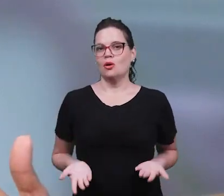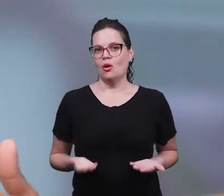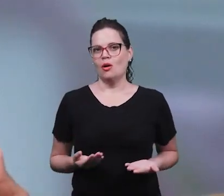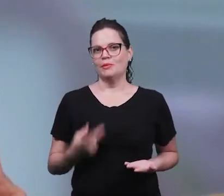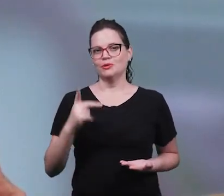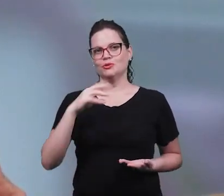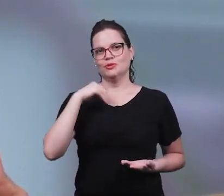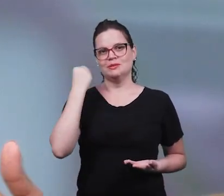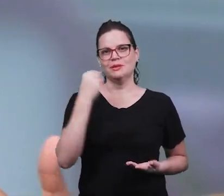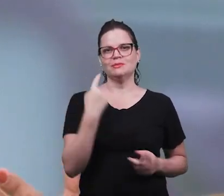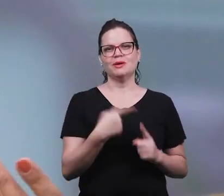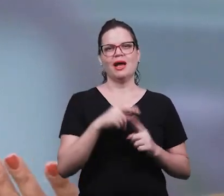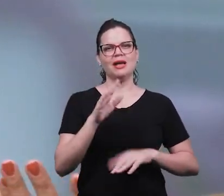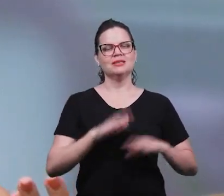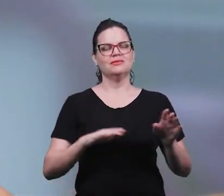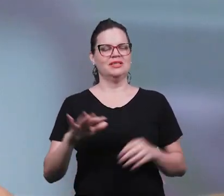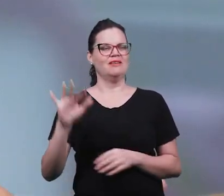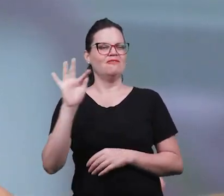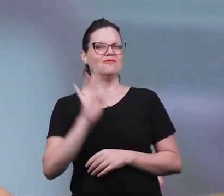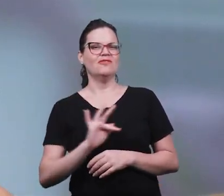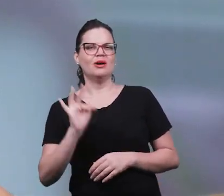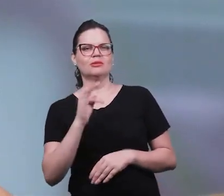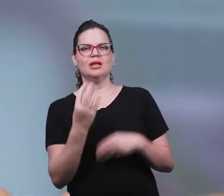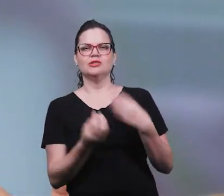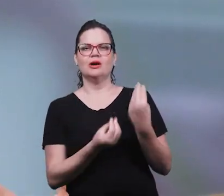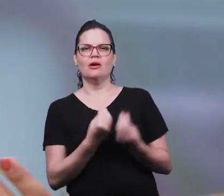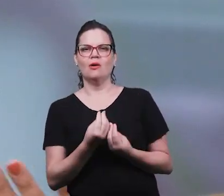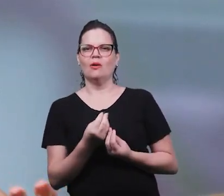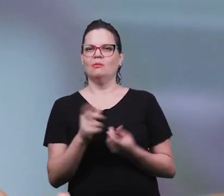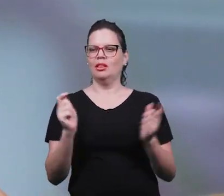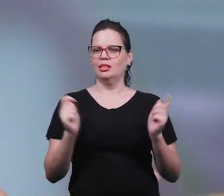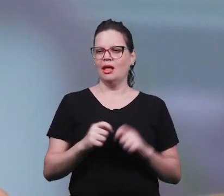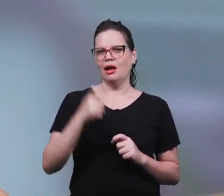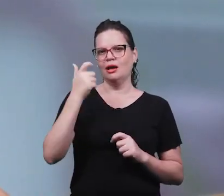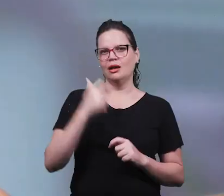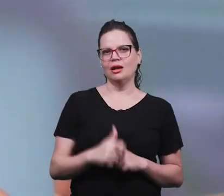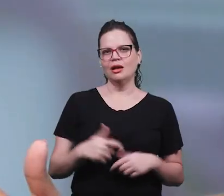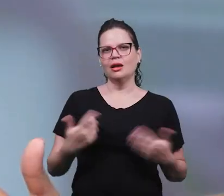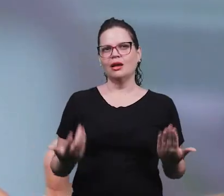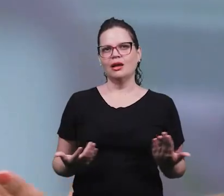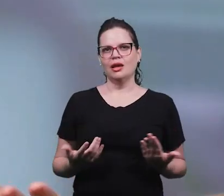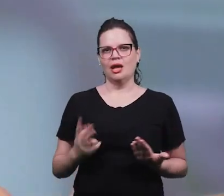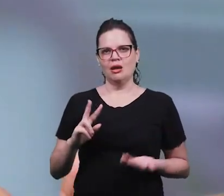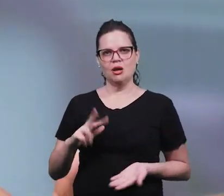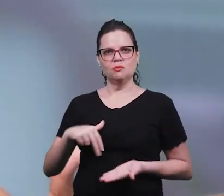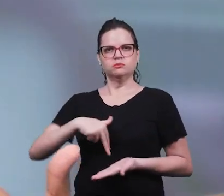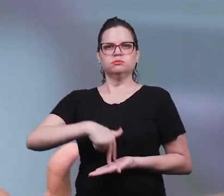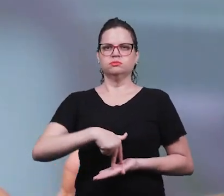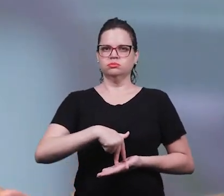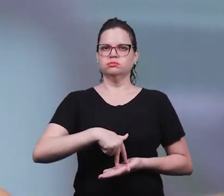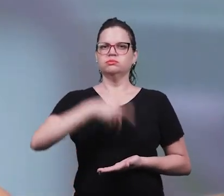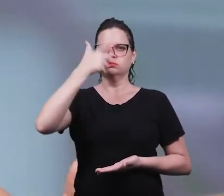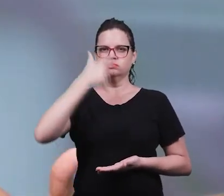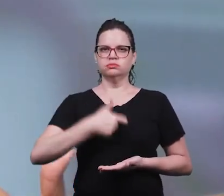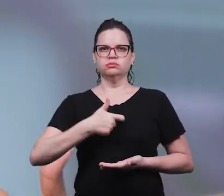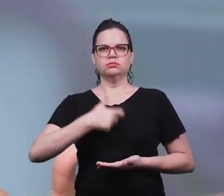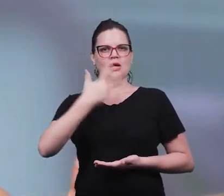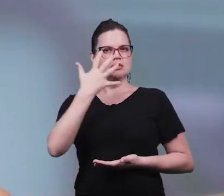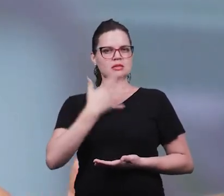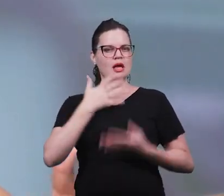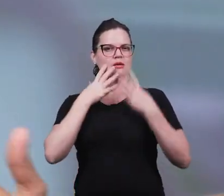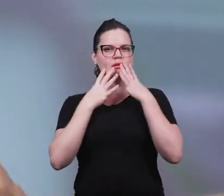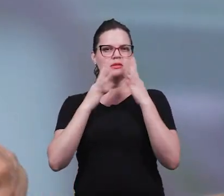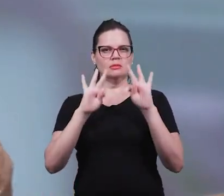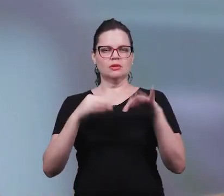nova, uma faculdade nova, um trabalho novo? Será que vai ter espaço para eu me posicionar como